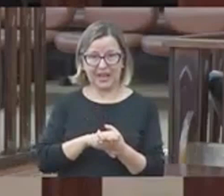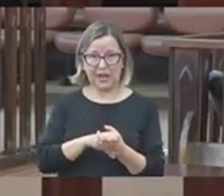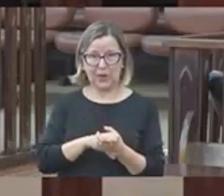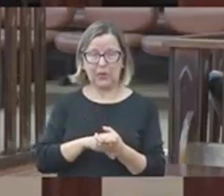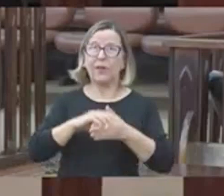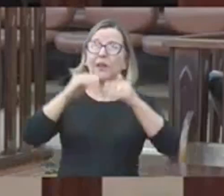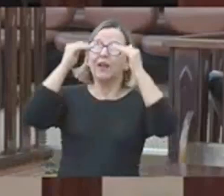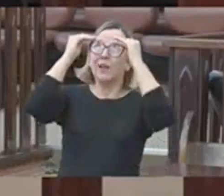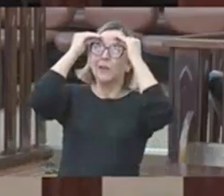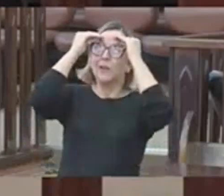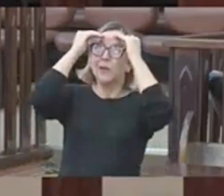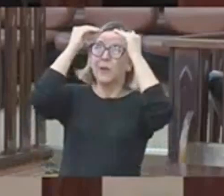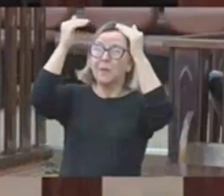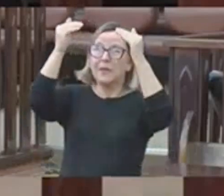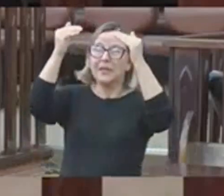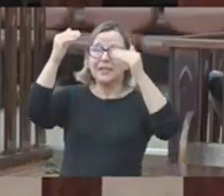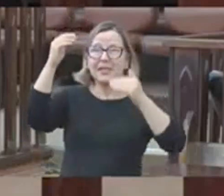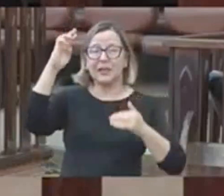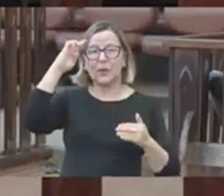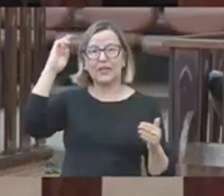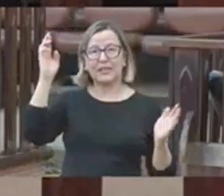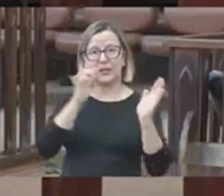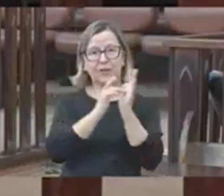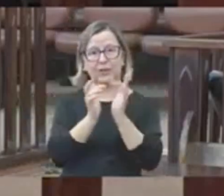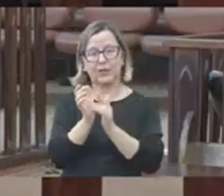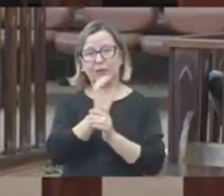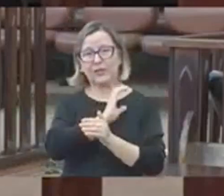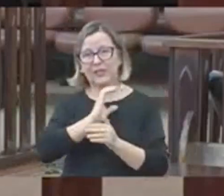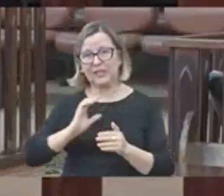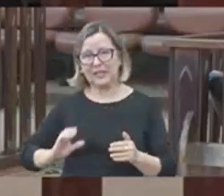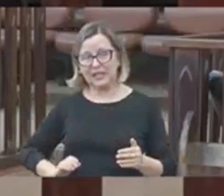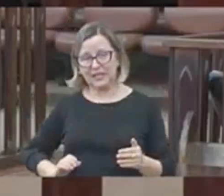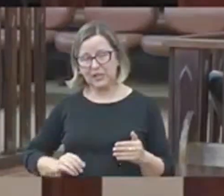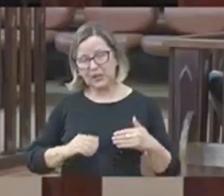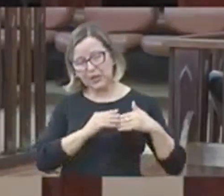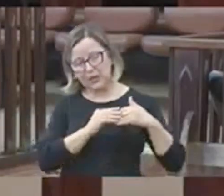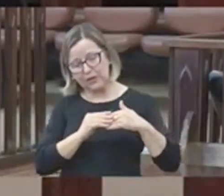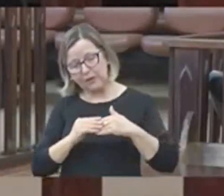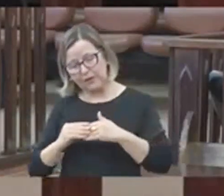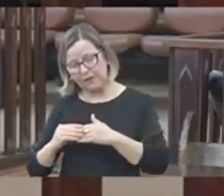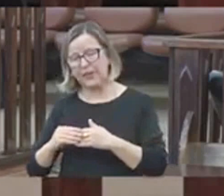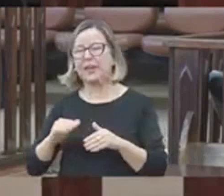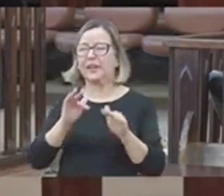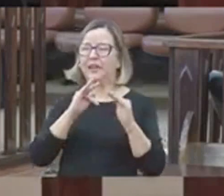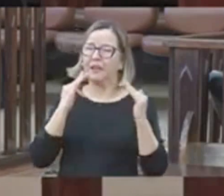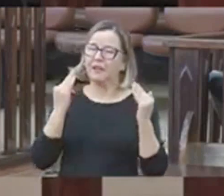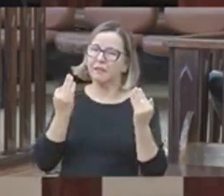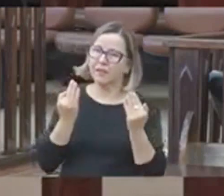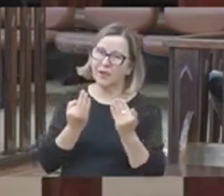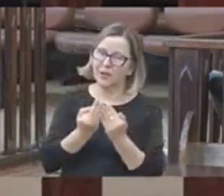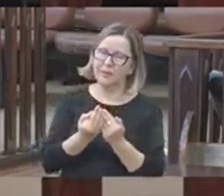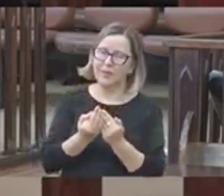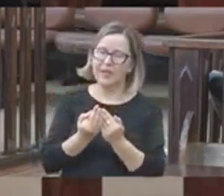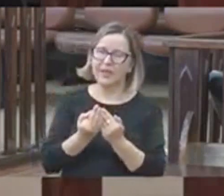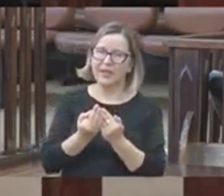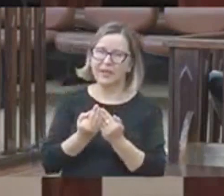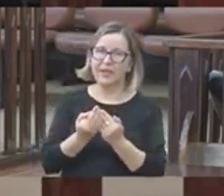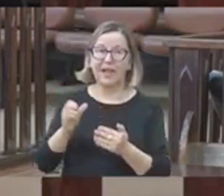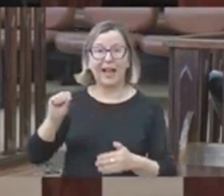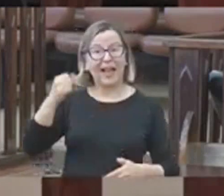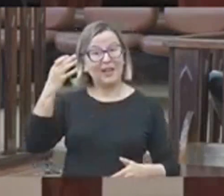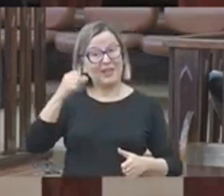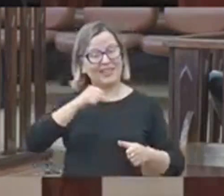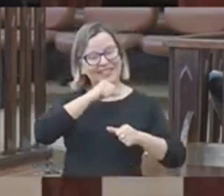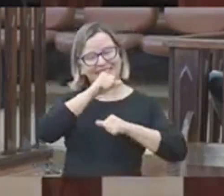Cristo, que governa a vida da família, que governa a vida da igreja, você verá a restauração